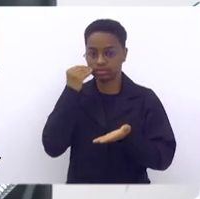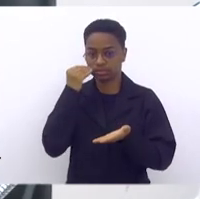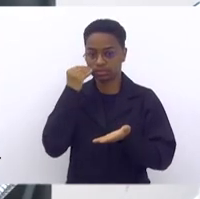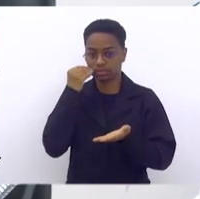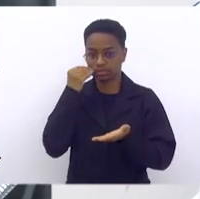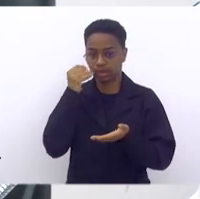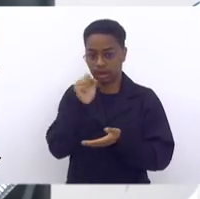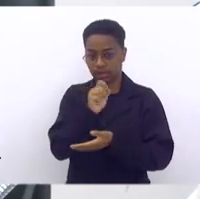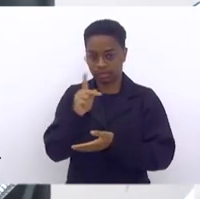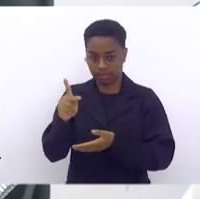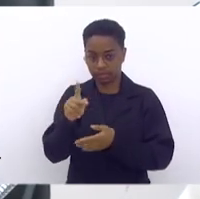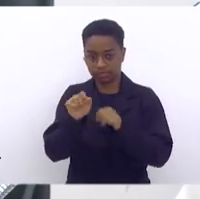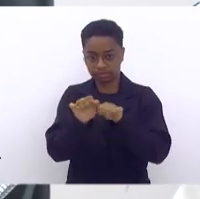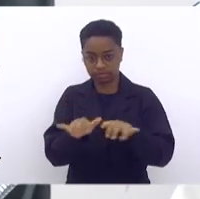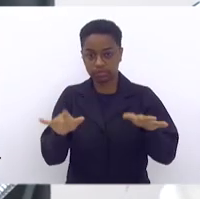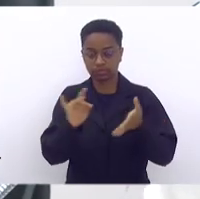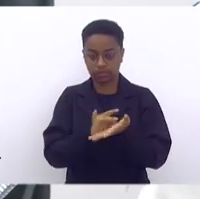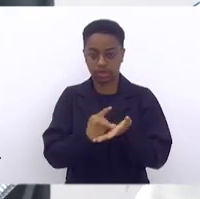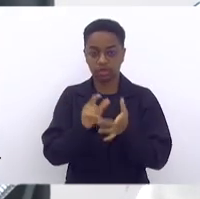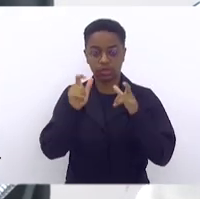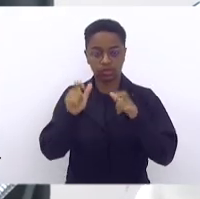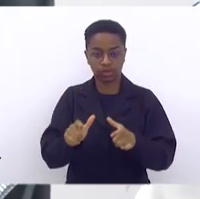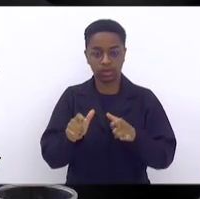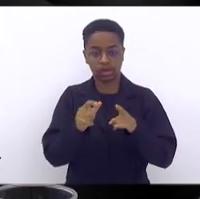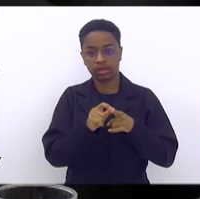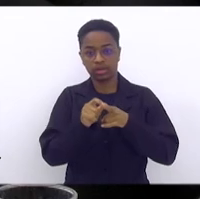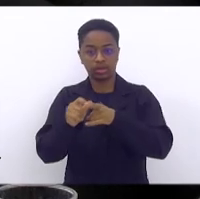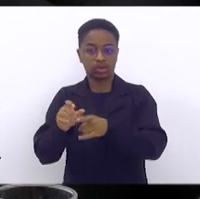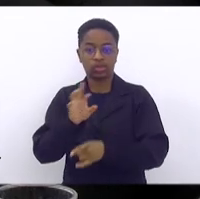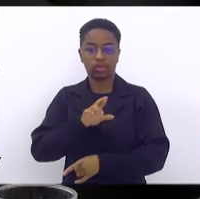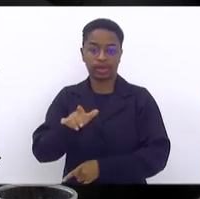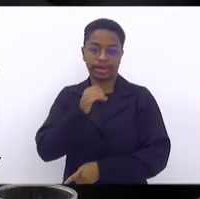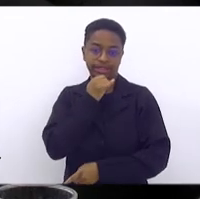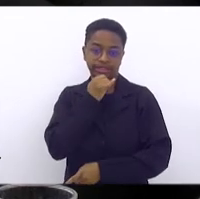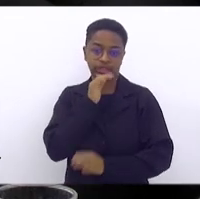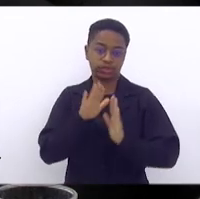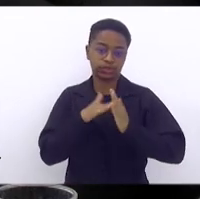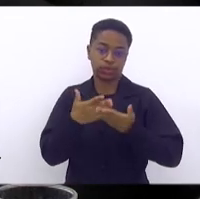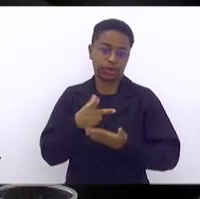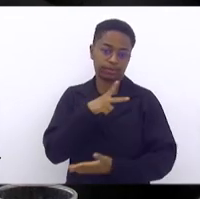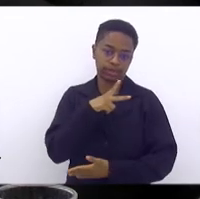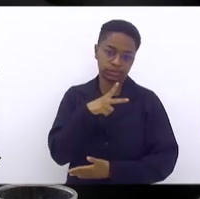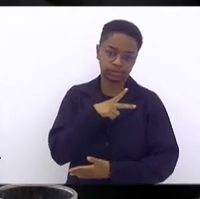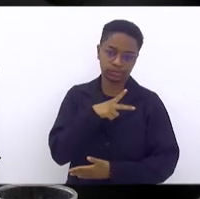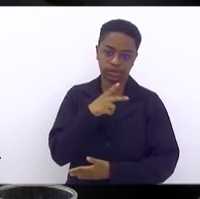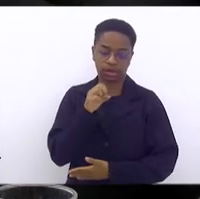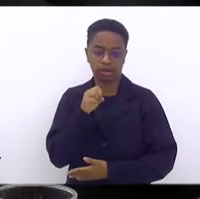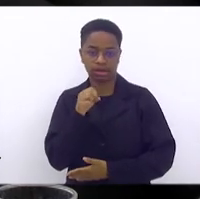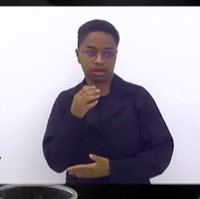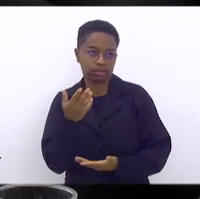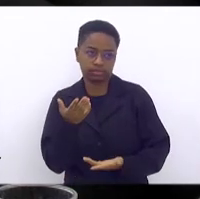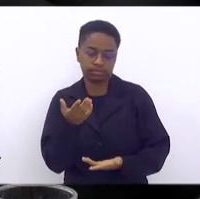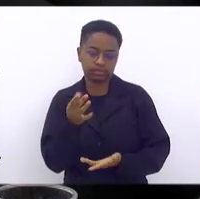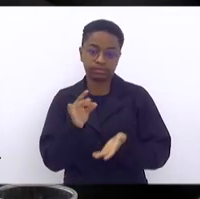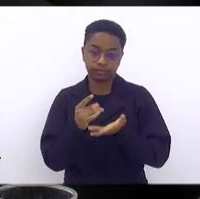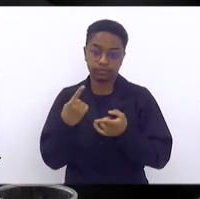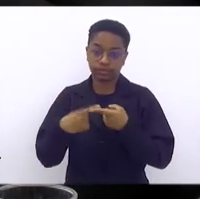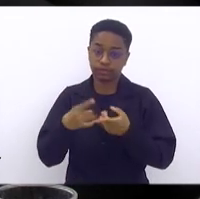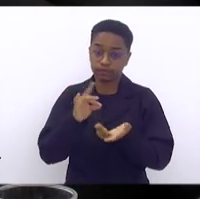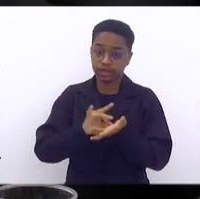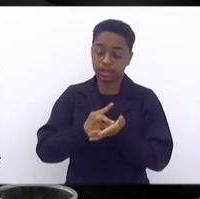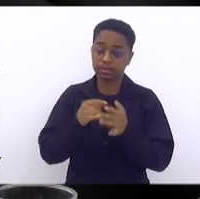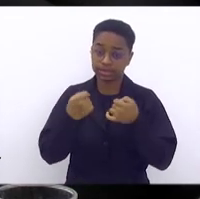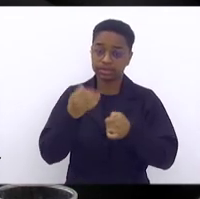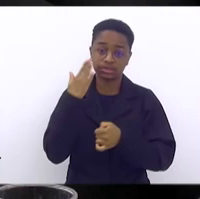desse aplicativo seja realmente nos locais mais acessados, não em um local de escola particular, entendeu? A gente realmente onde mais